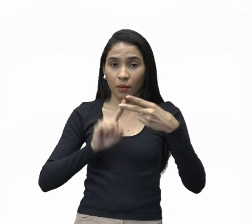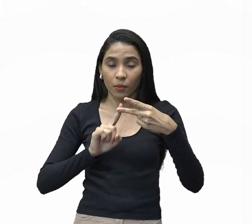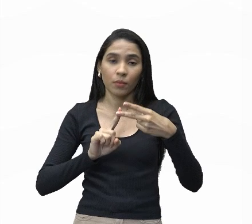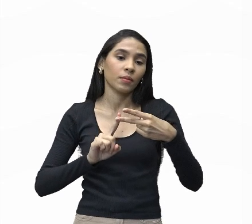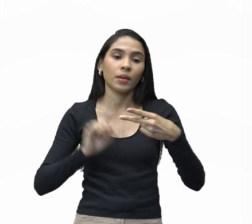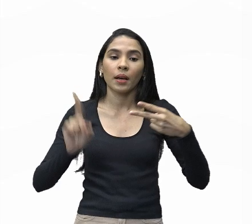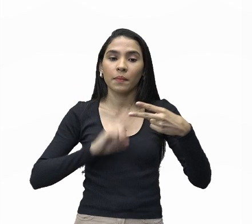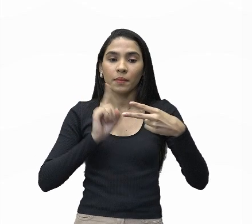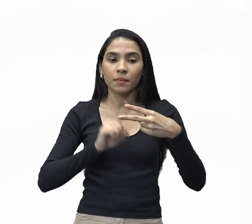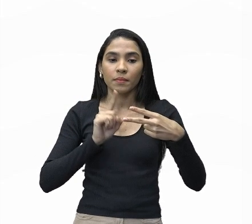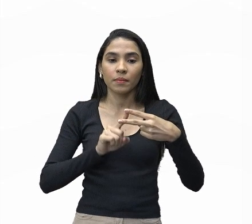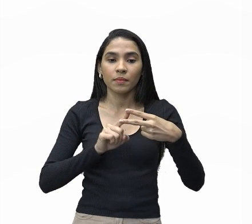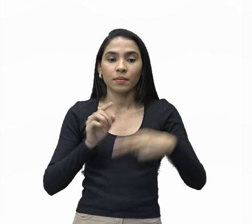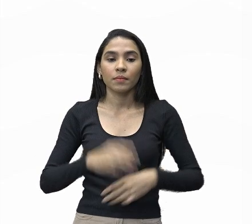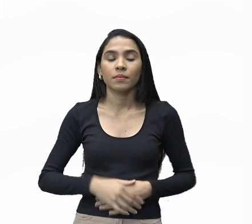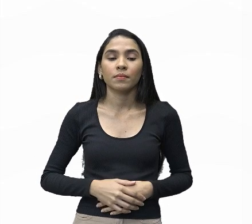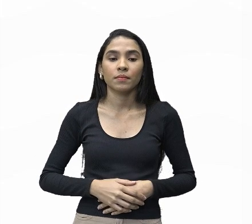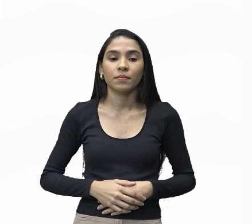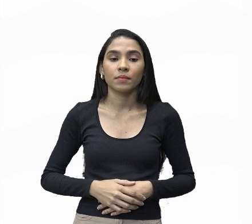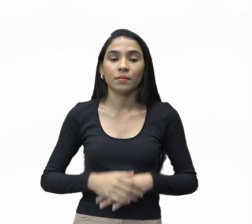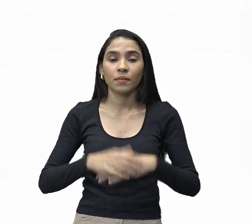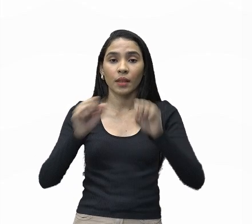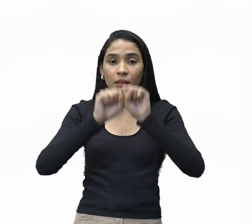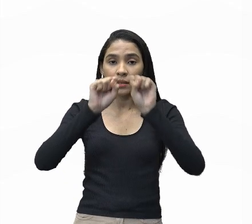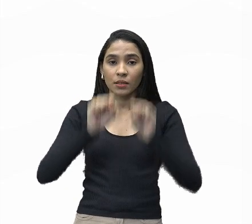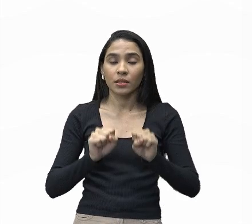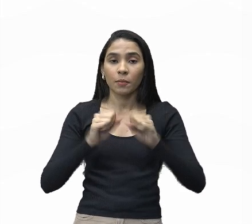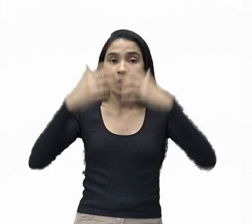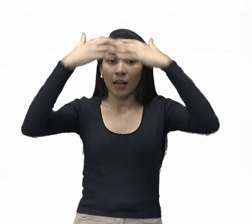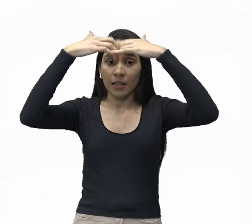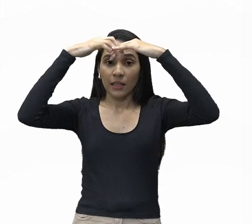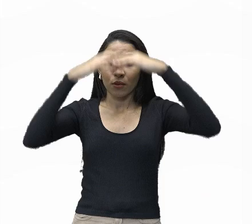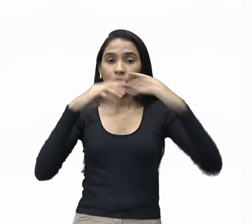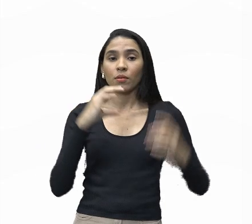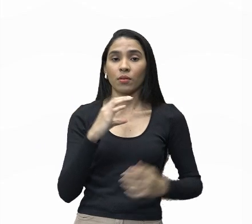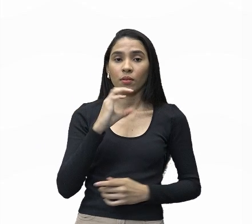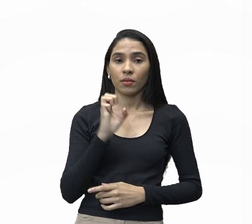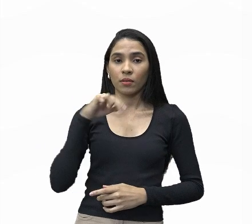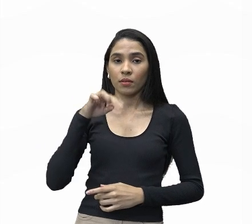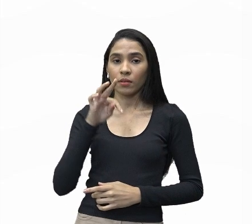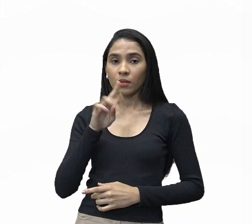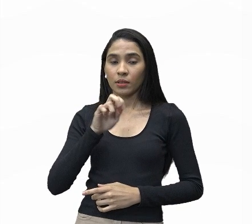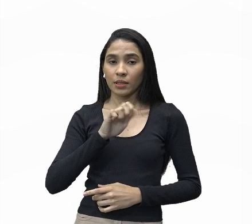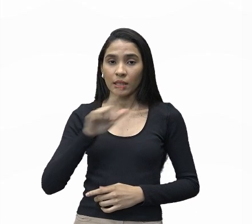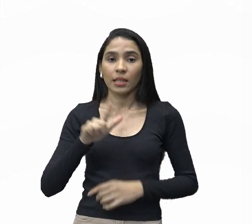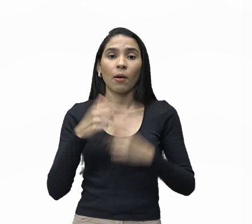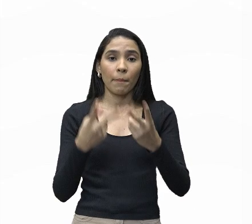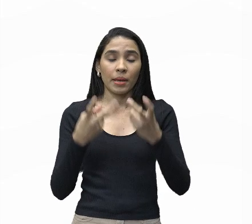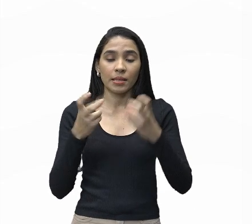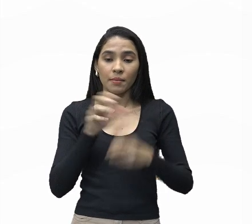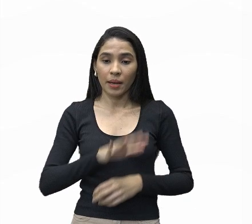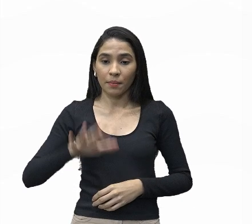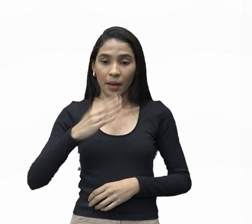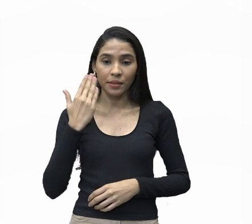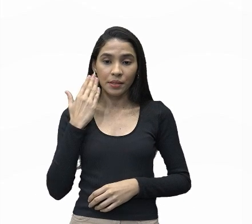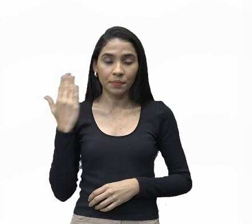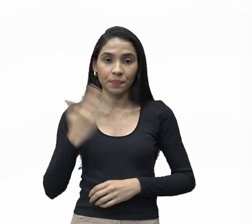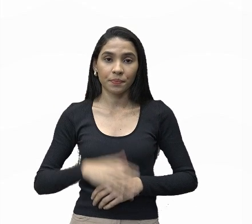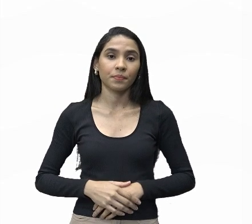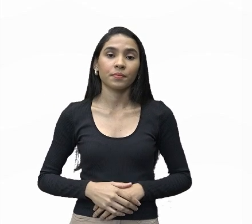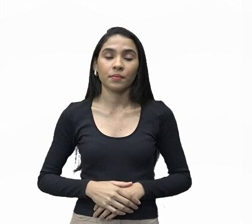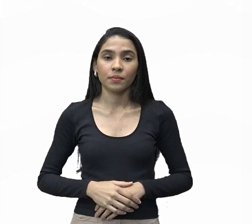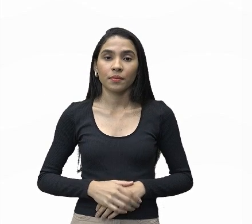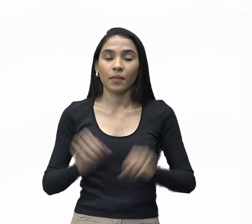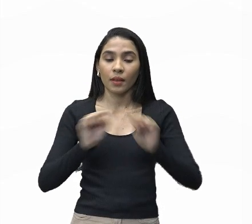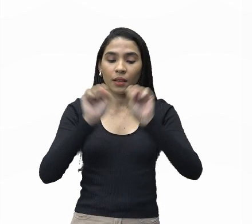A primeira é o sistema nervoso central, e aí nessa imagem a gente consegue observar o sistema